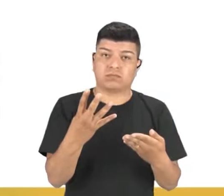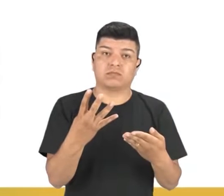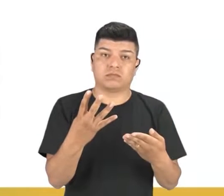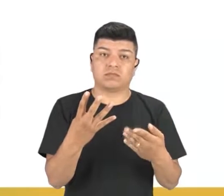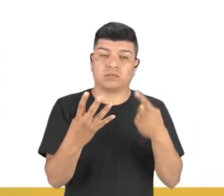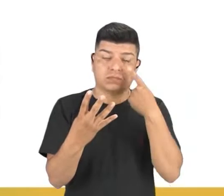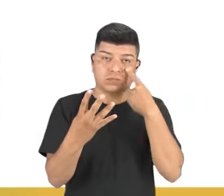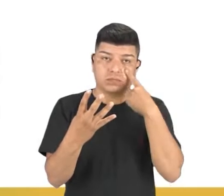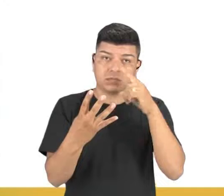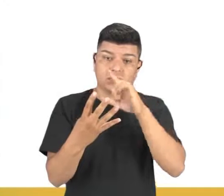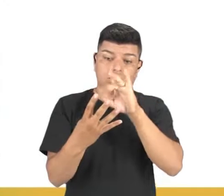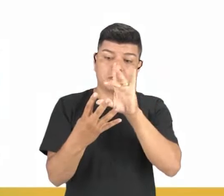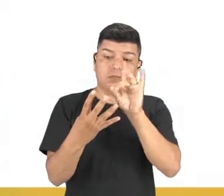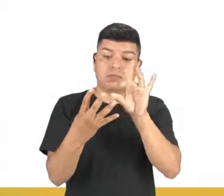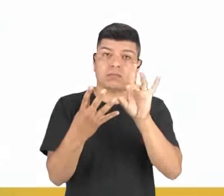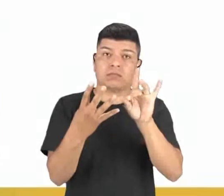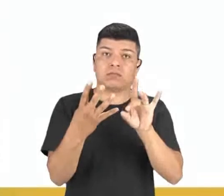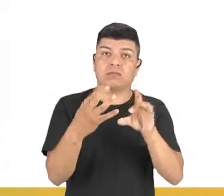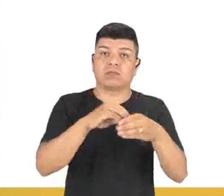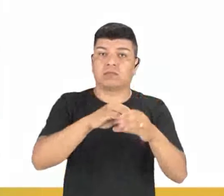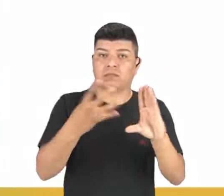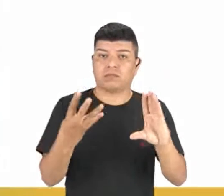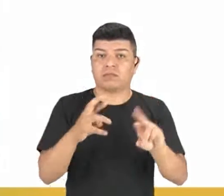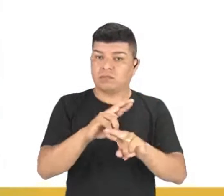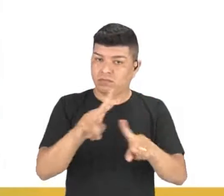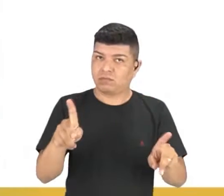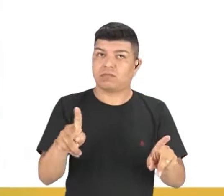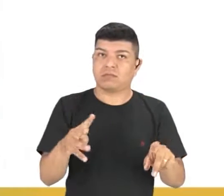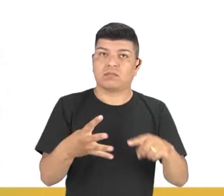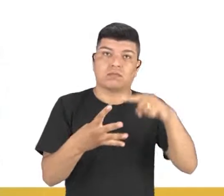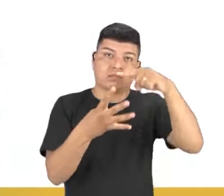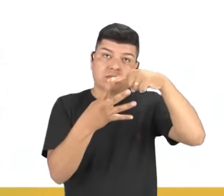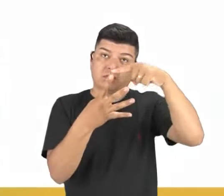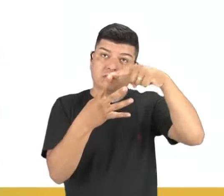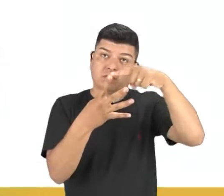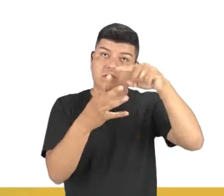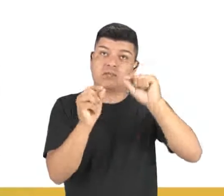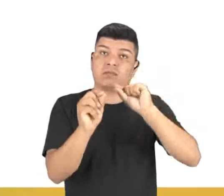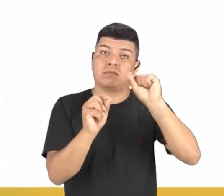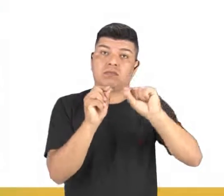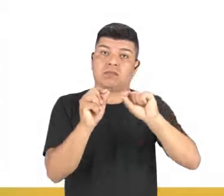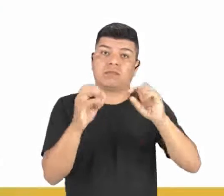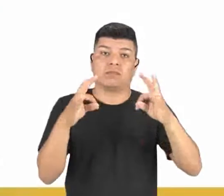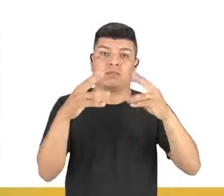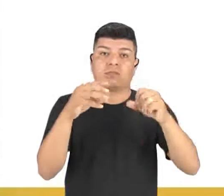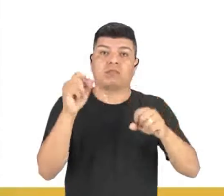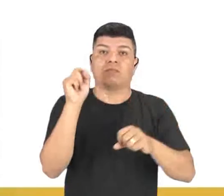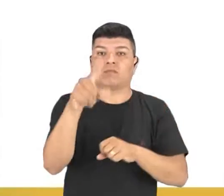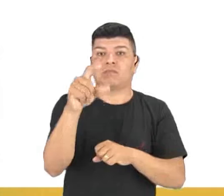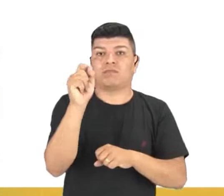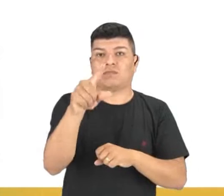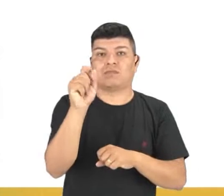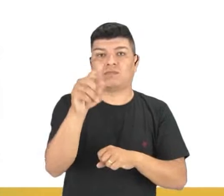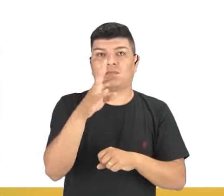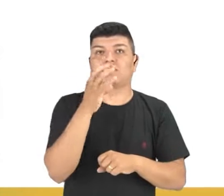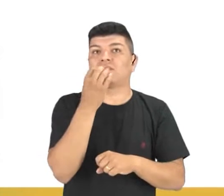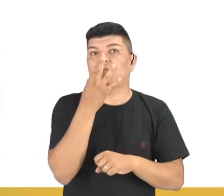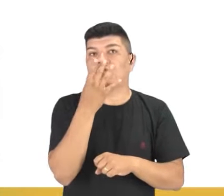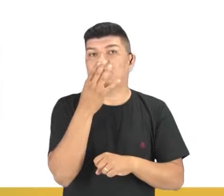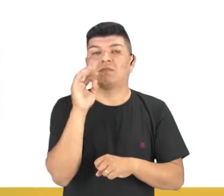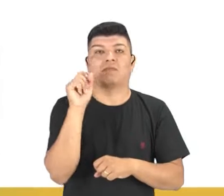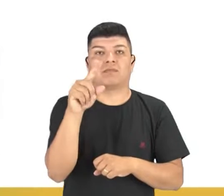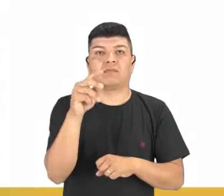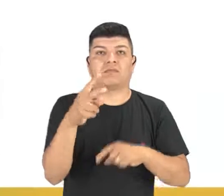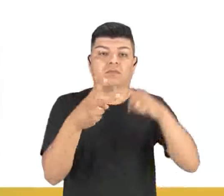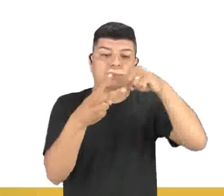desse cruzamento, 4 filhos. Vejam que cada um deles expressa uma característica diferente. A gente tem um que tem uma